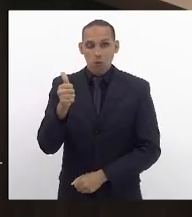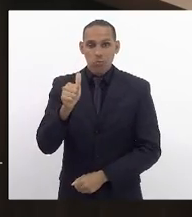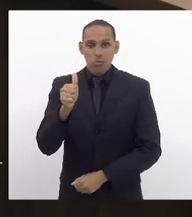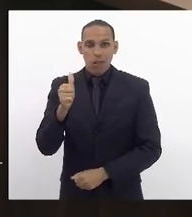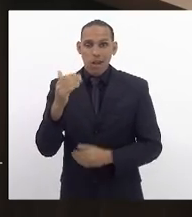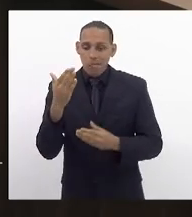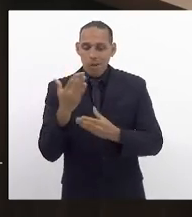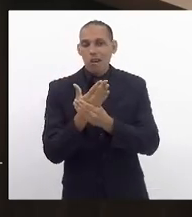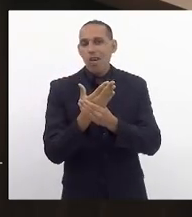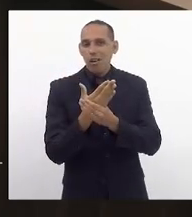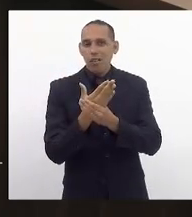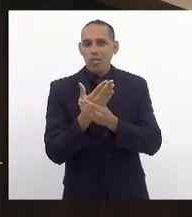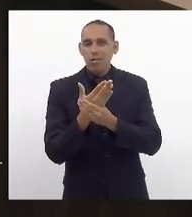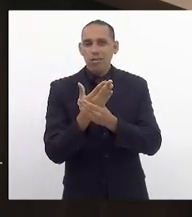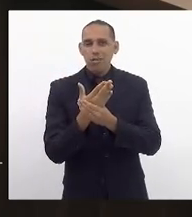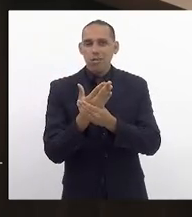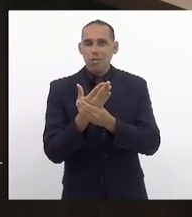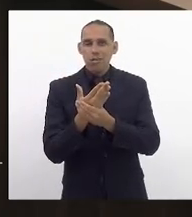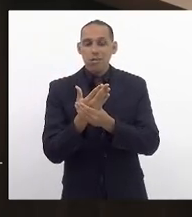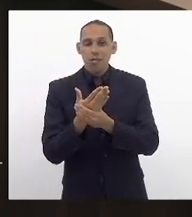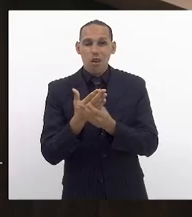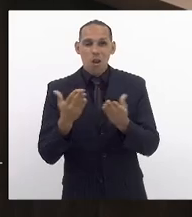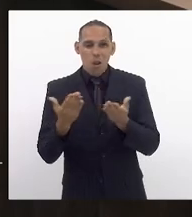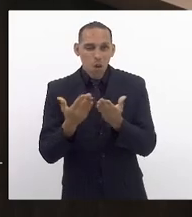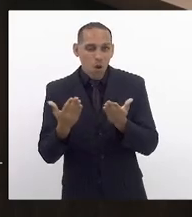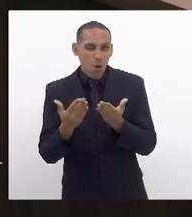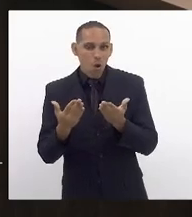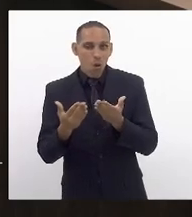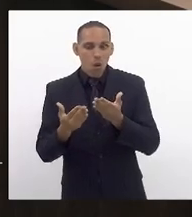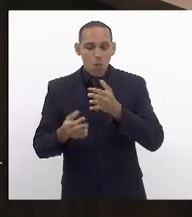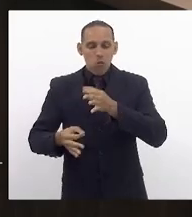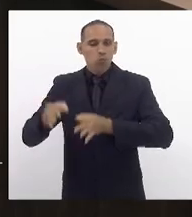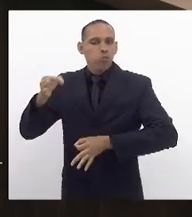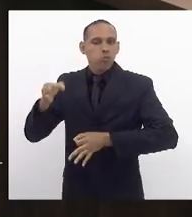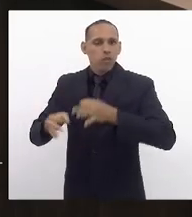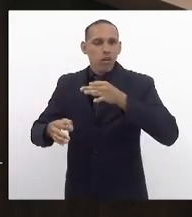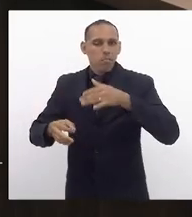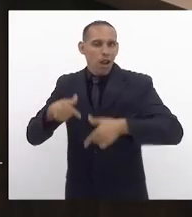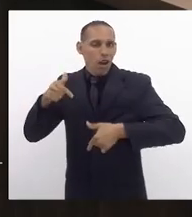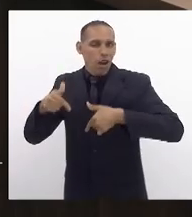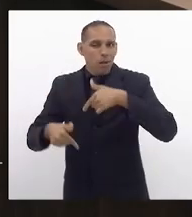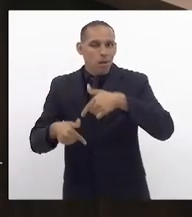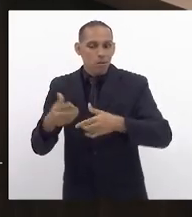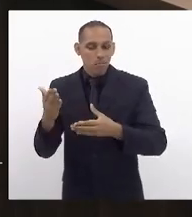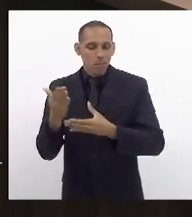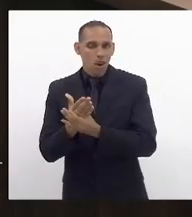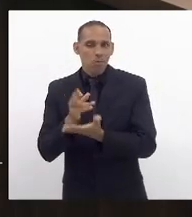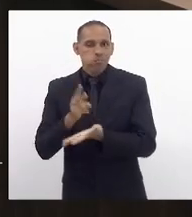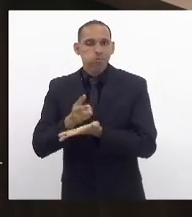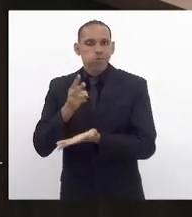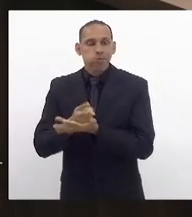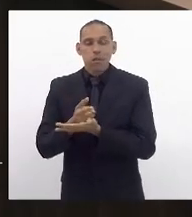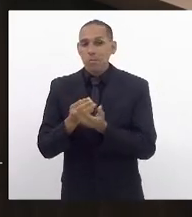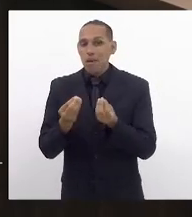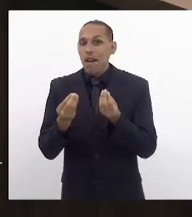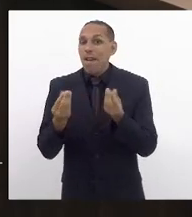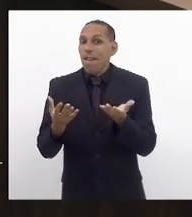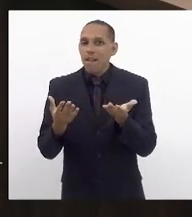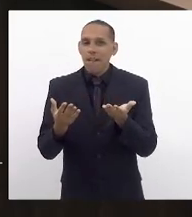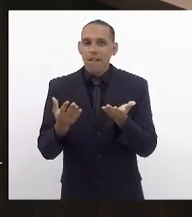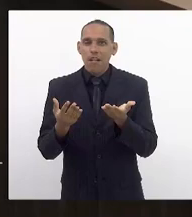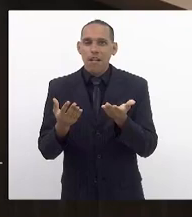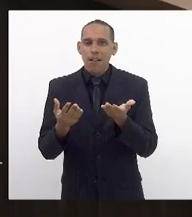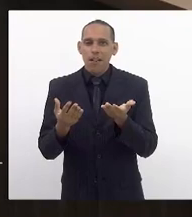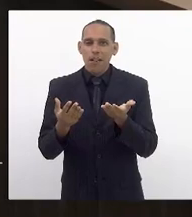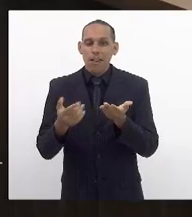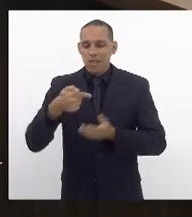processo que está tramitando na Justiça do Trabalho para fazer justiça